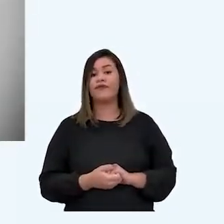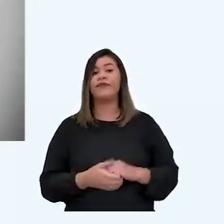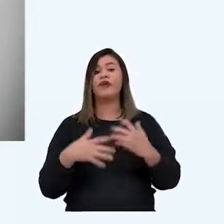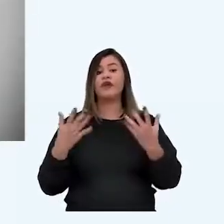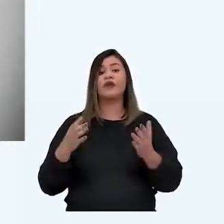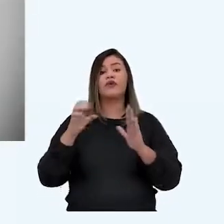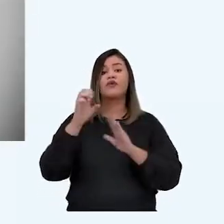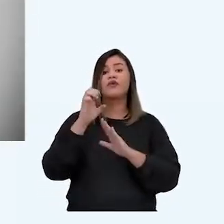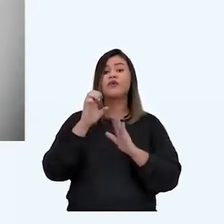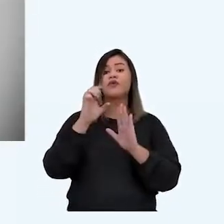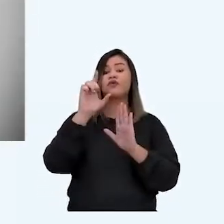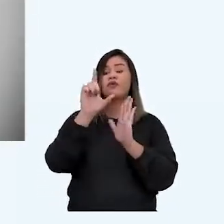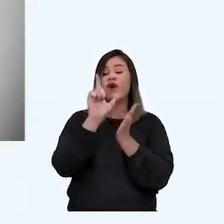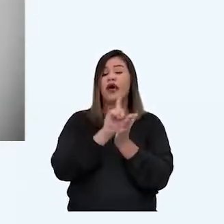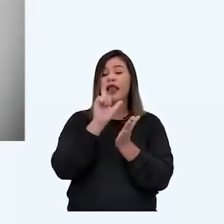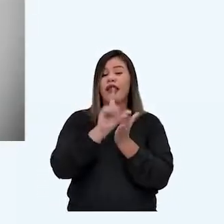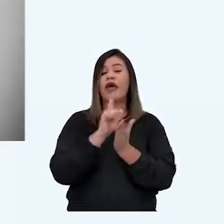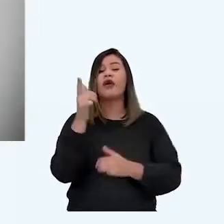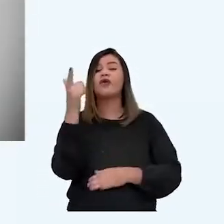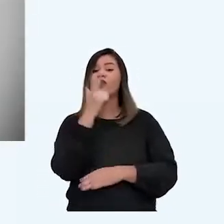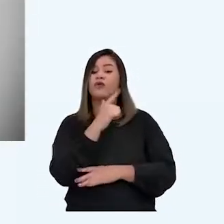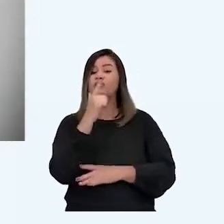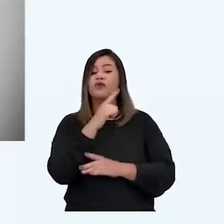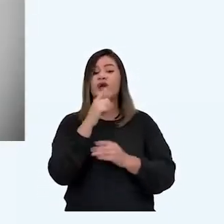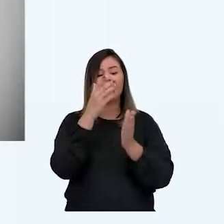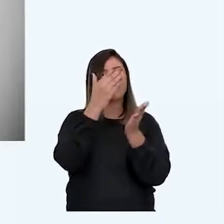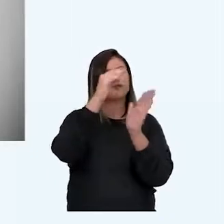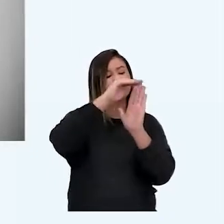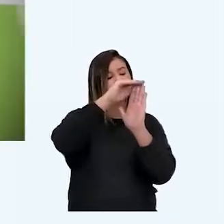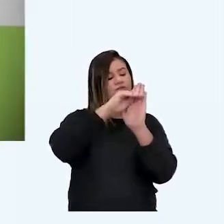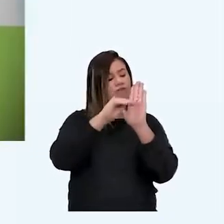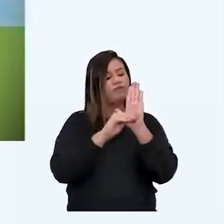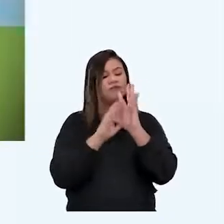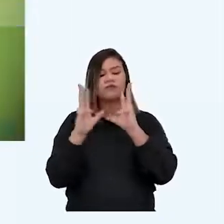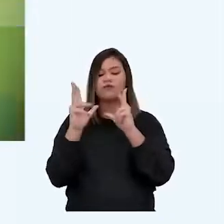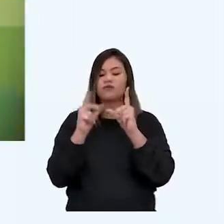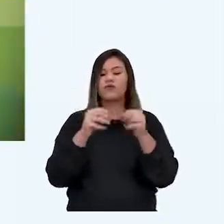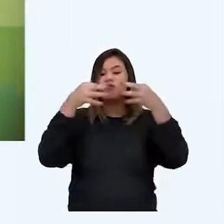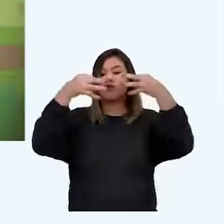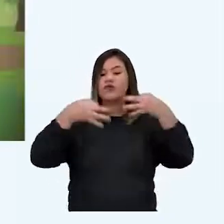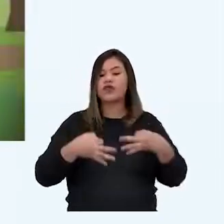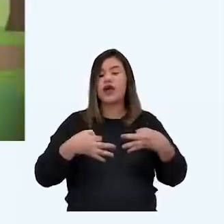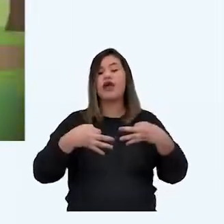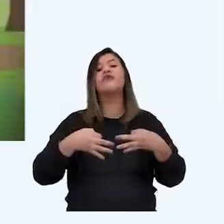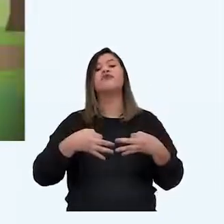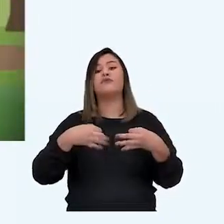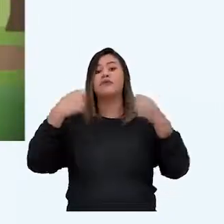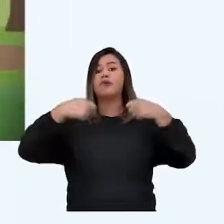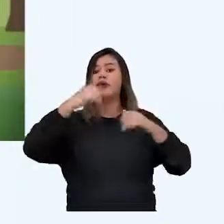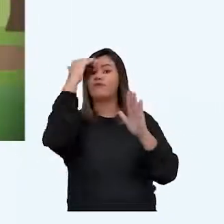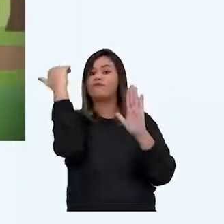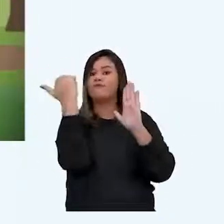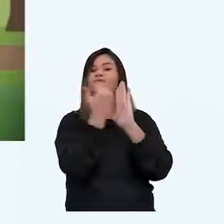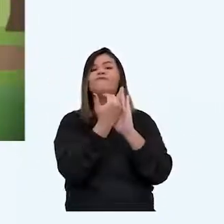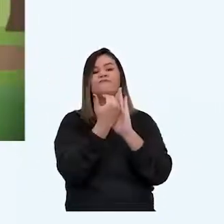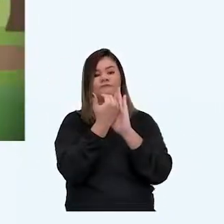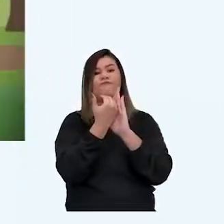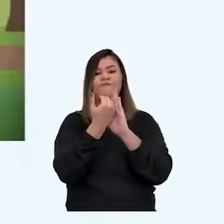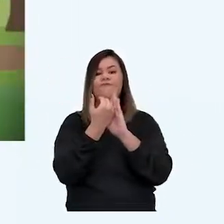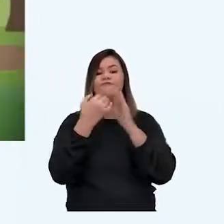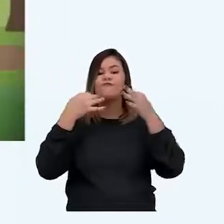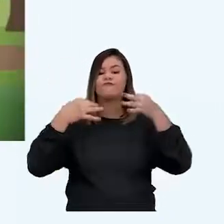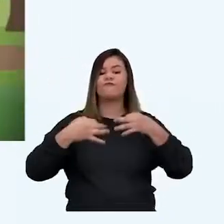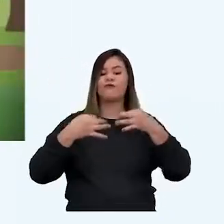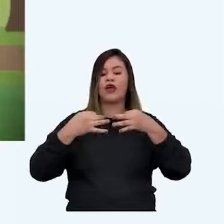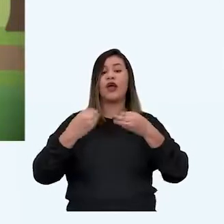Estatuto conseguiu reunir e definir claramente todos esses direitos, normas que devem ser seguidas à risca para